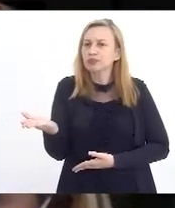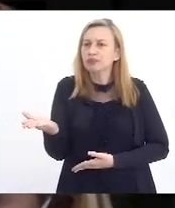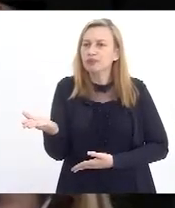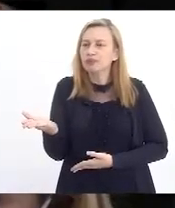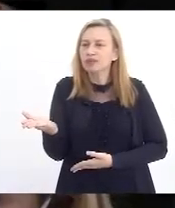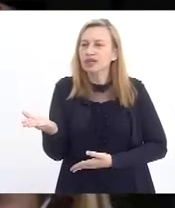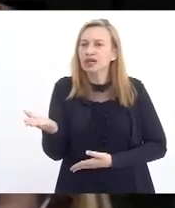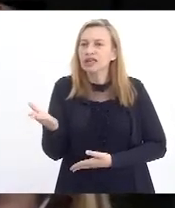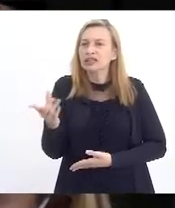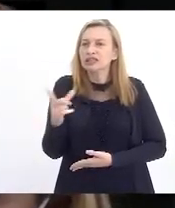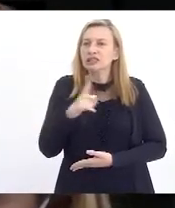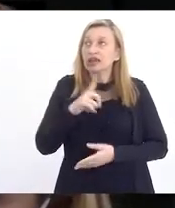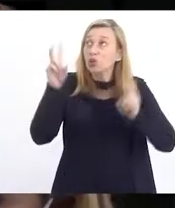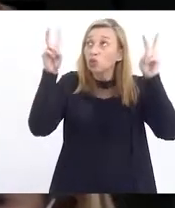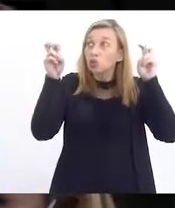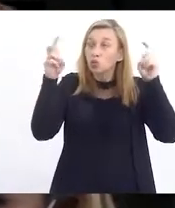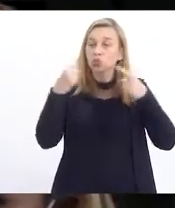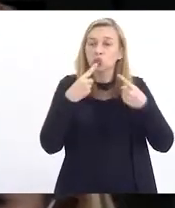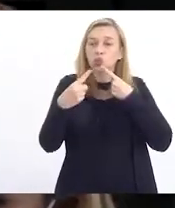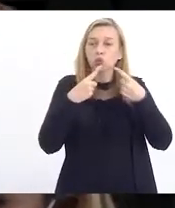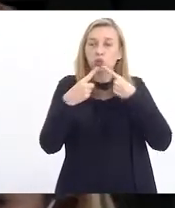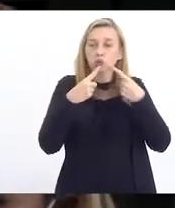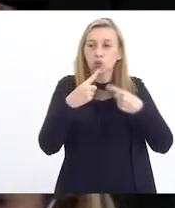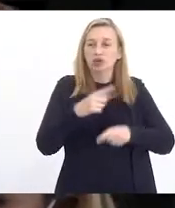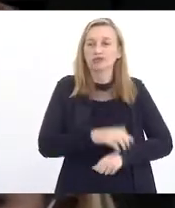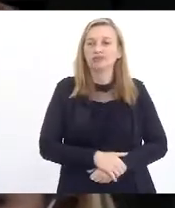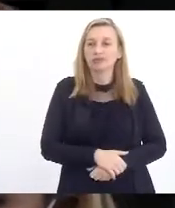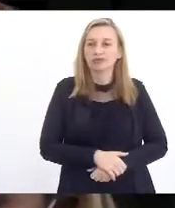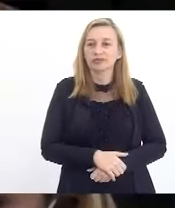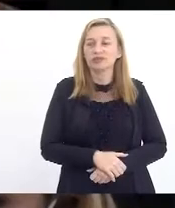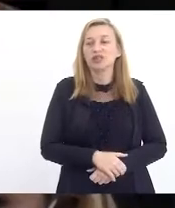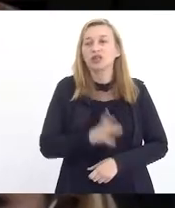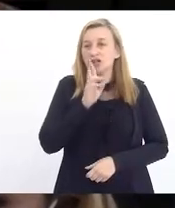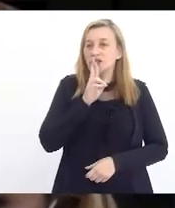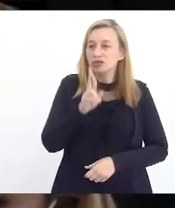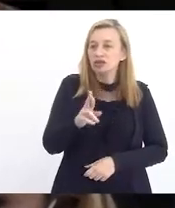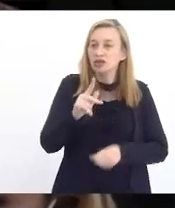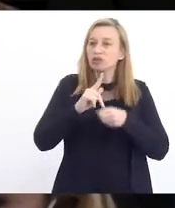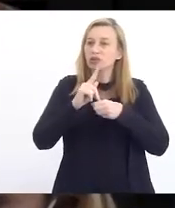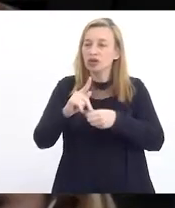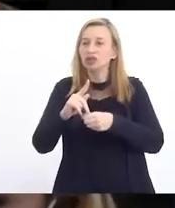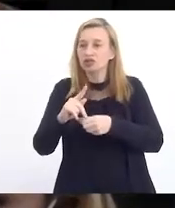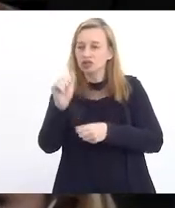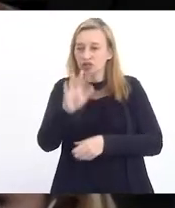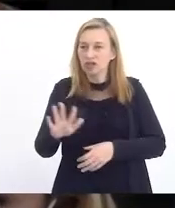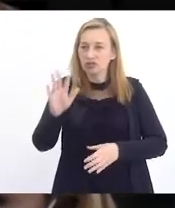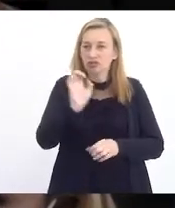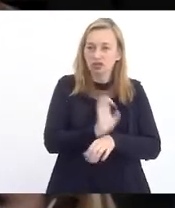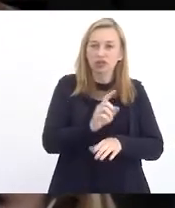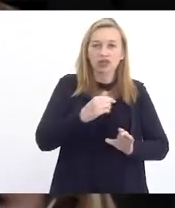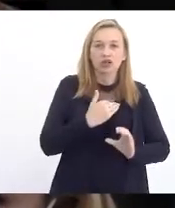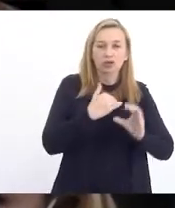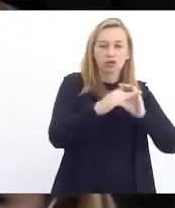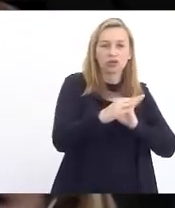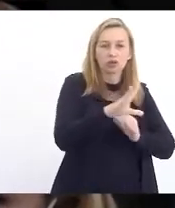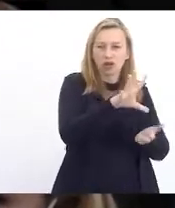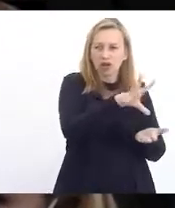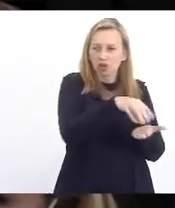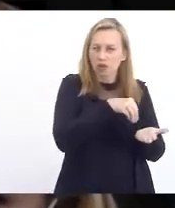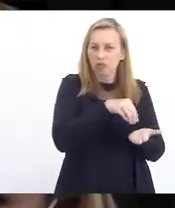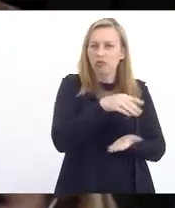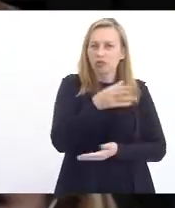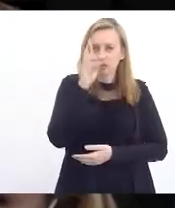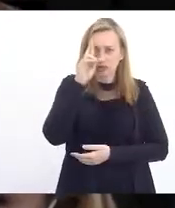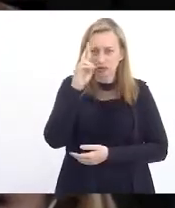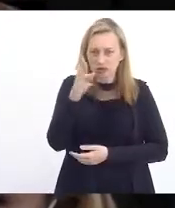terem os temas em discussão. Então, assim que eu responder à Procuradoria-Geral do Estado, eu encaminho também uma cópia para os senhores, porque